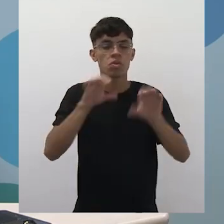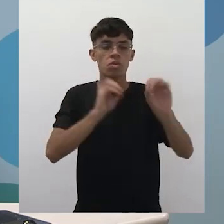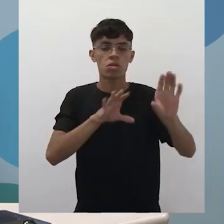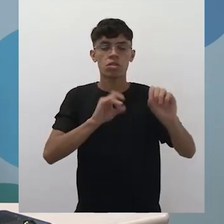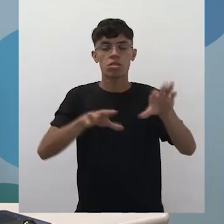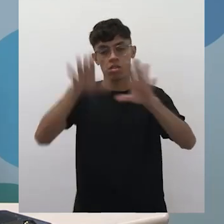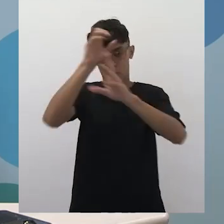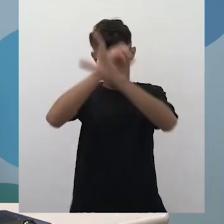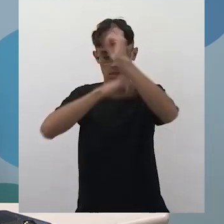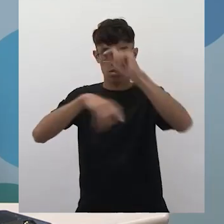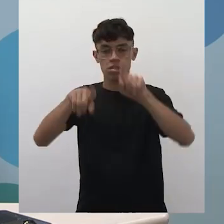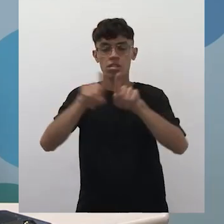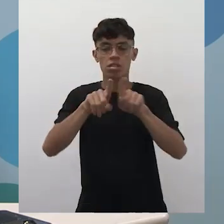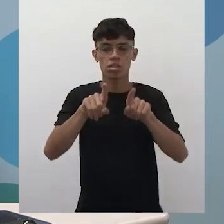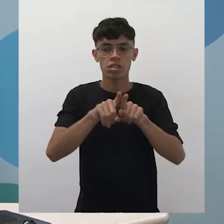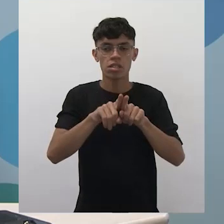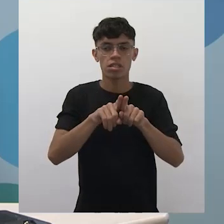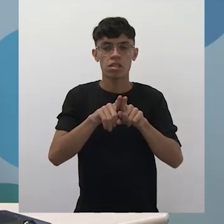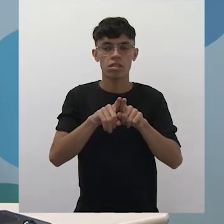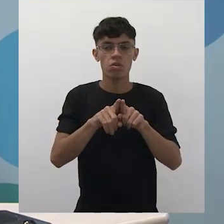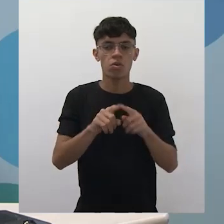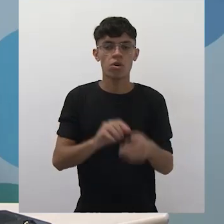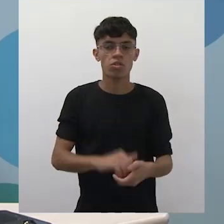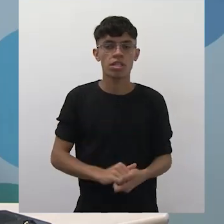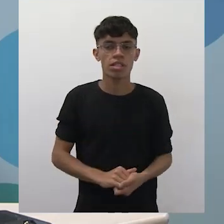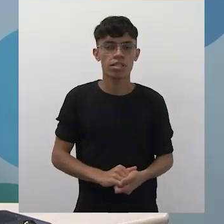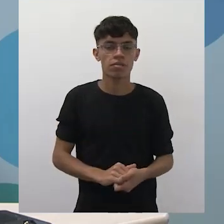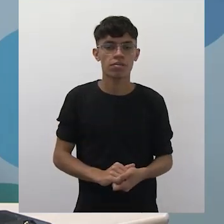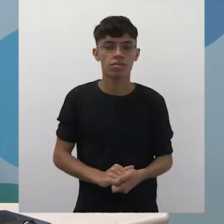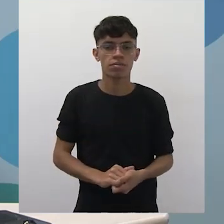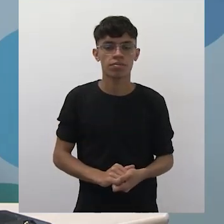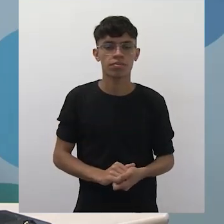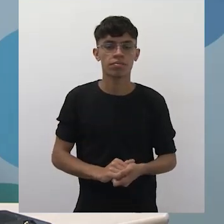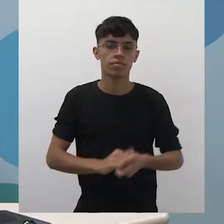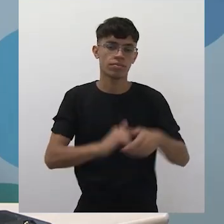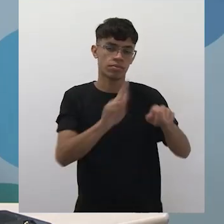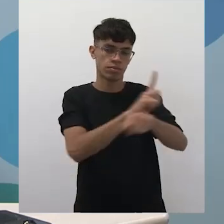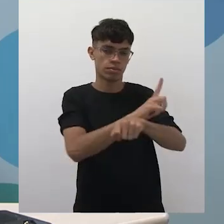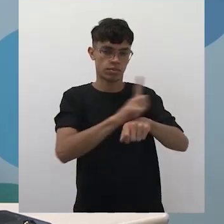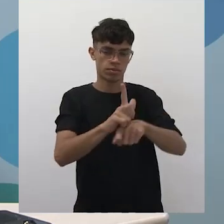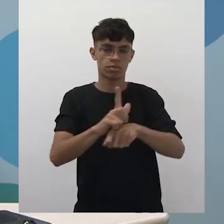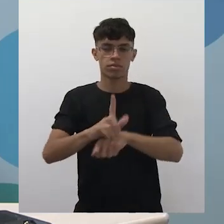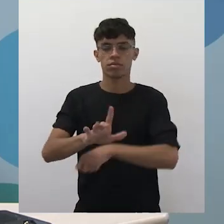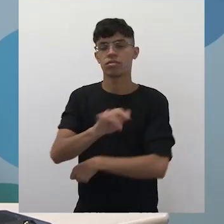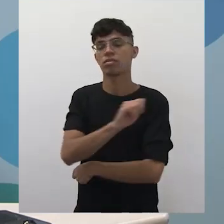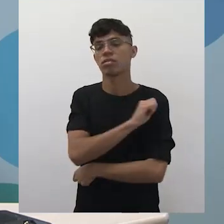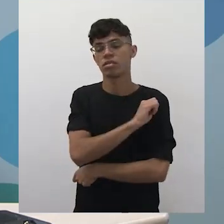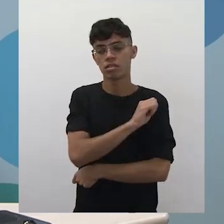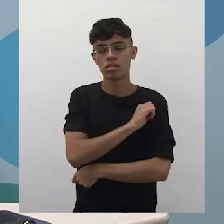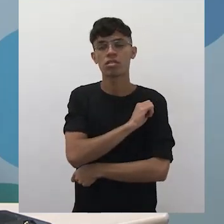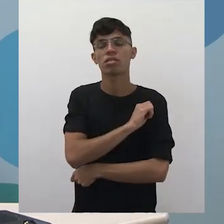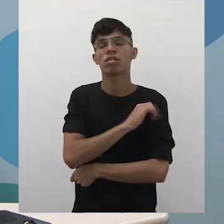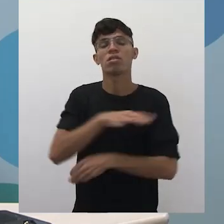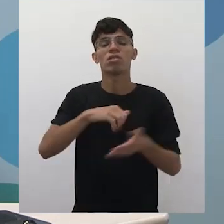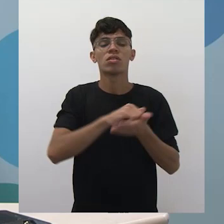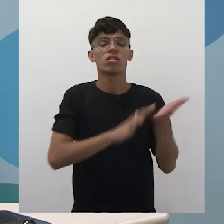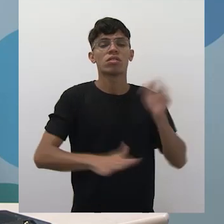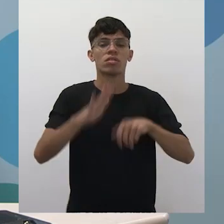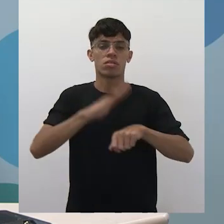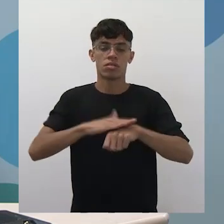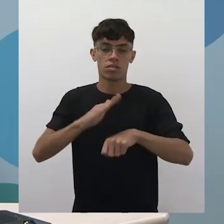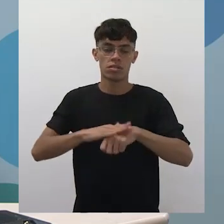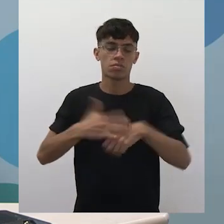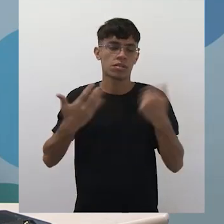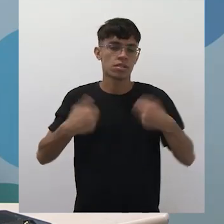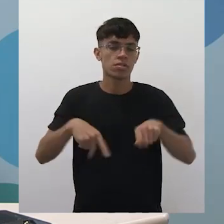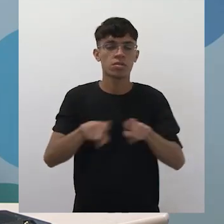ensino-aprendizagem. Também, por meio da avaliação, podemos notar a autogestão desses estudantes para desenvolver a atividade. Temos